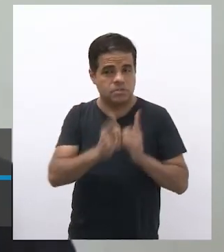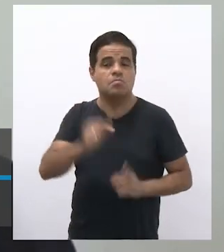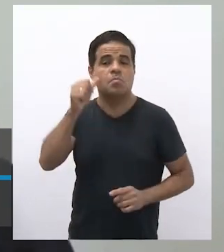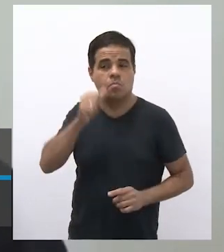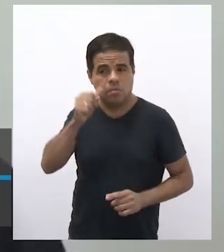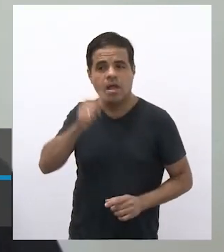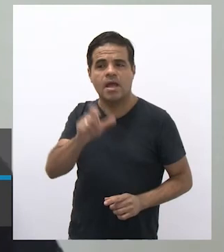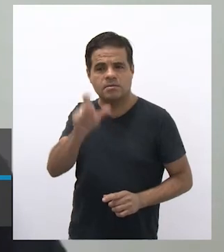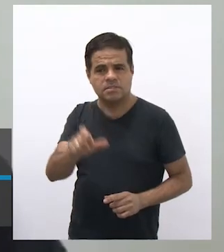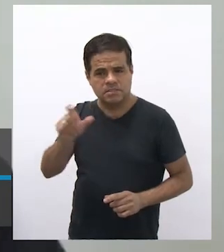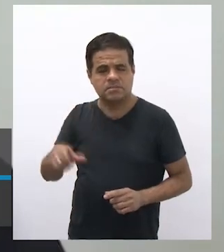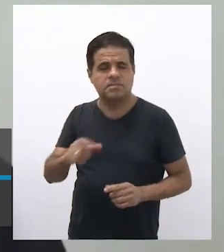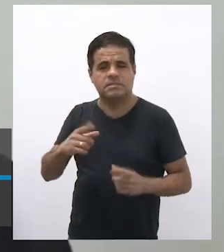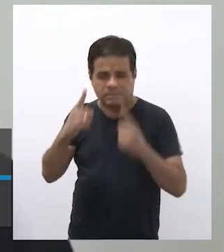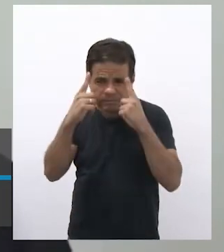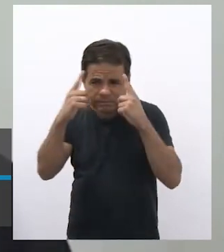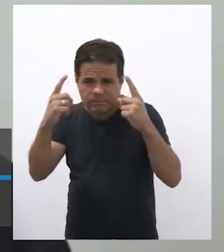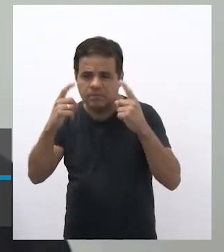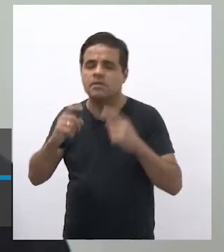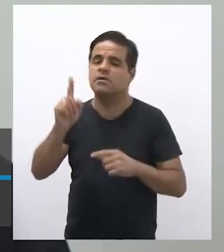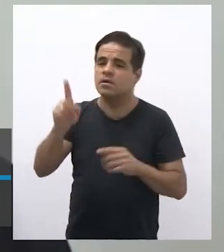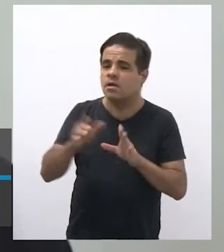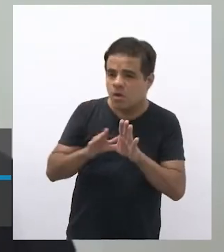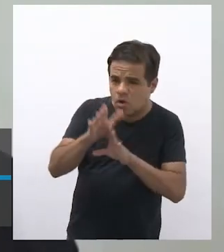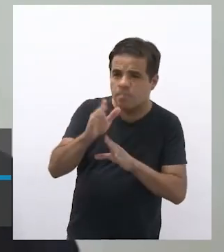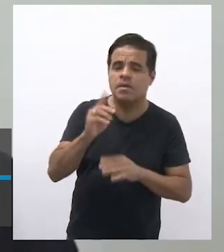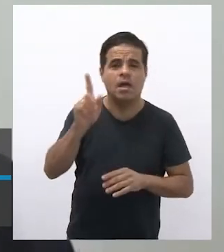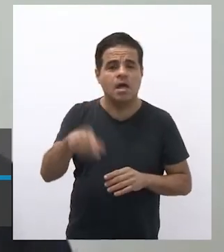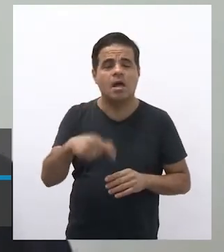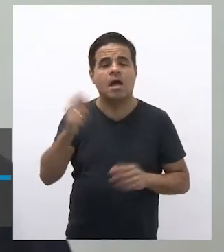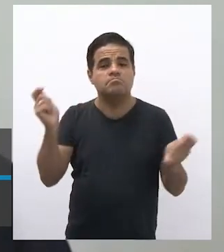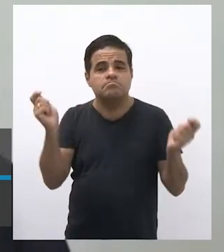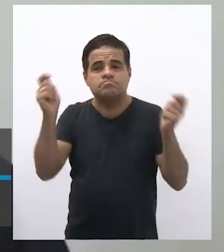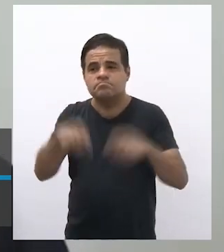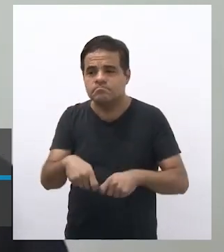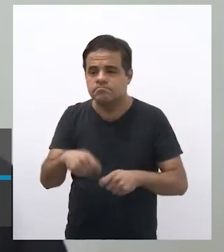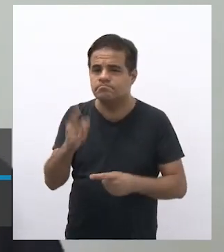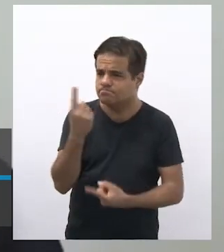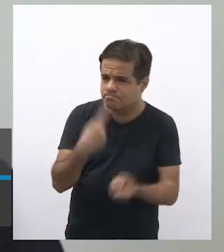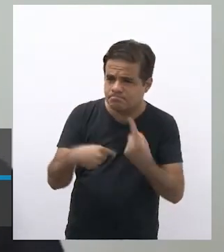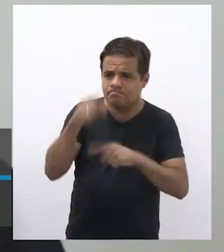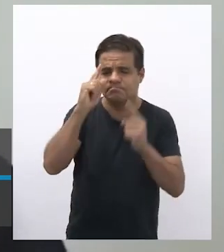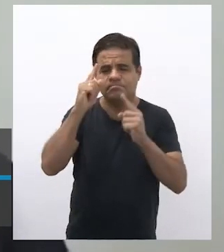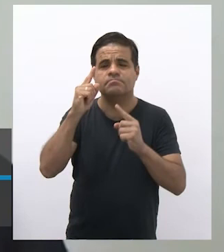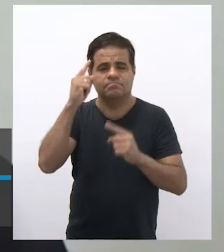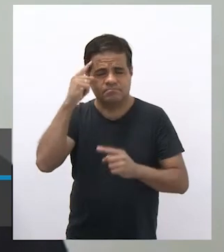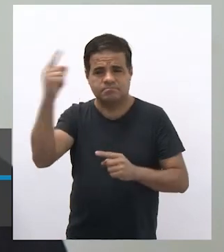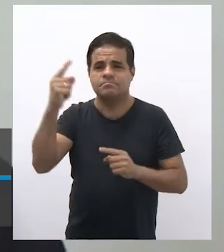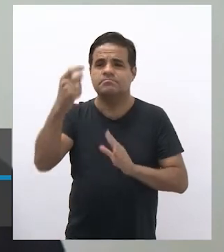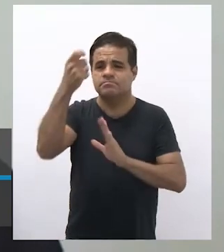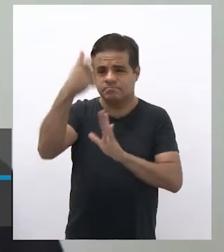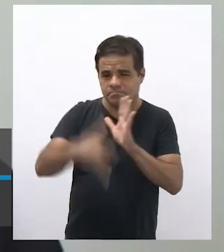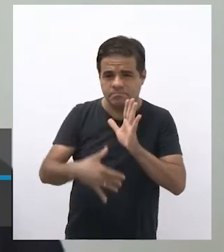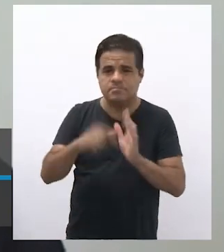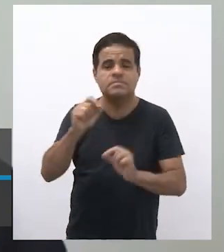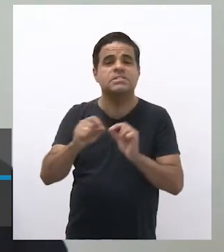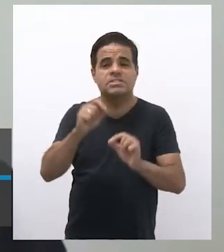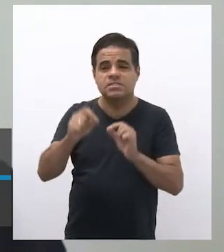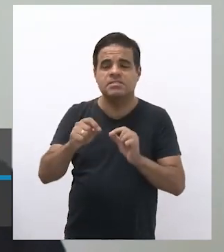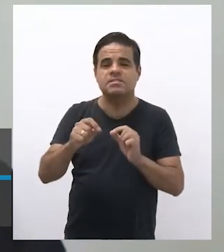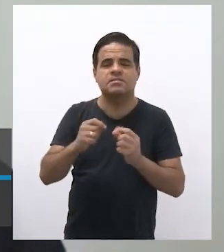mulheres em situação de violência, recomenda, inclusive, a possibilidade de superação do critério